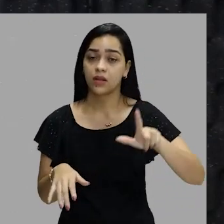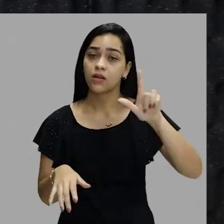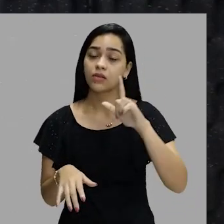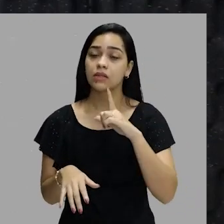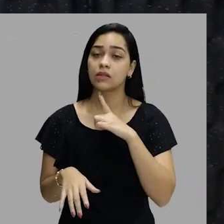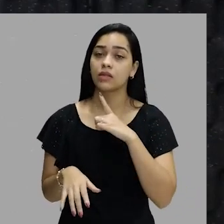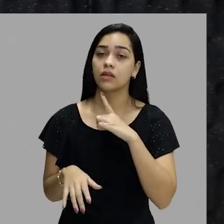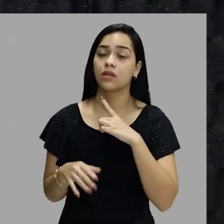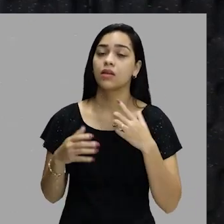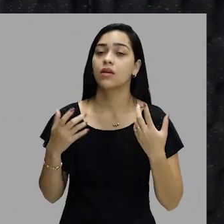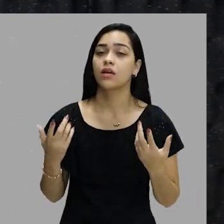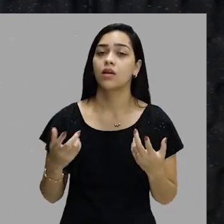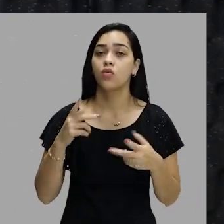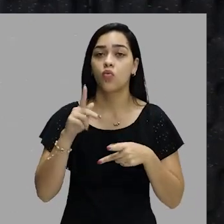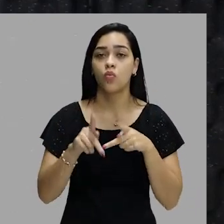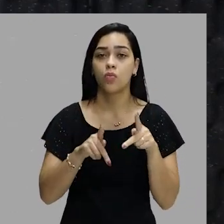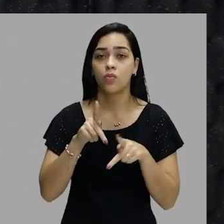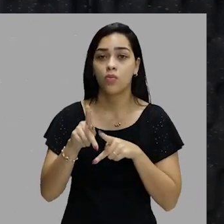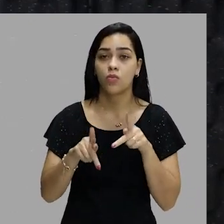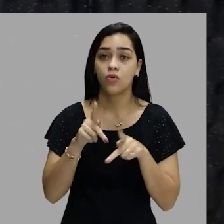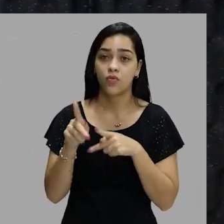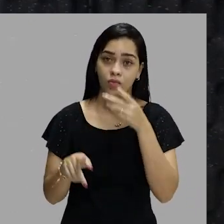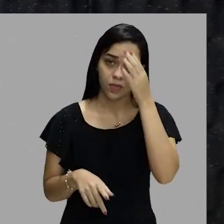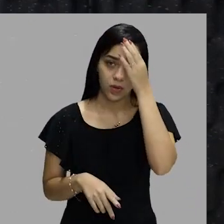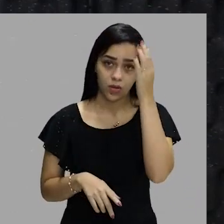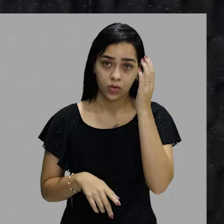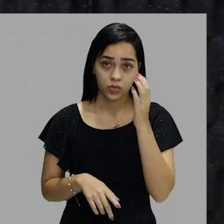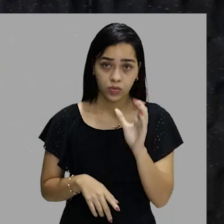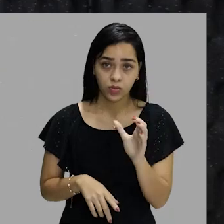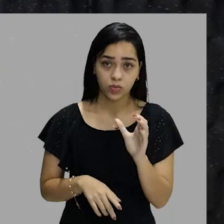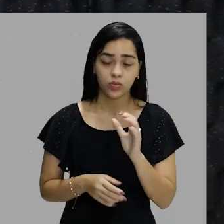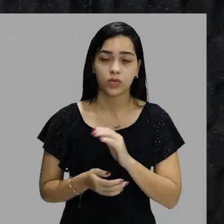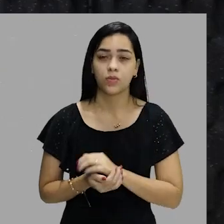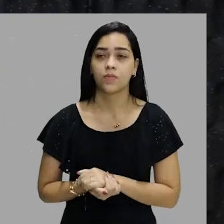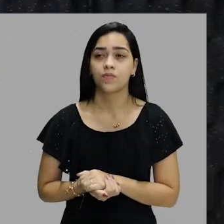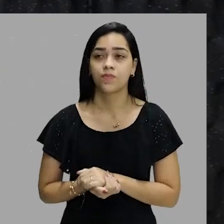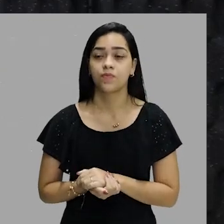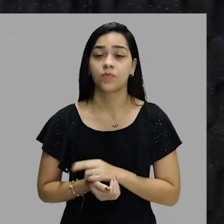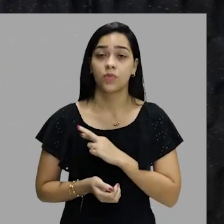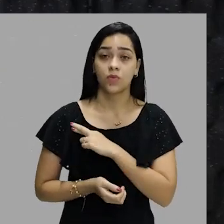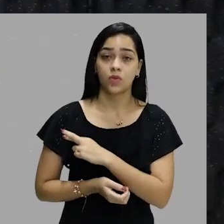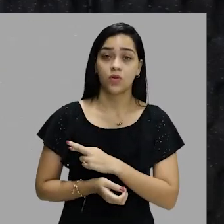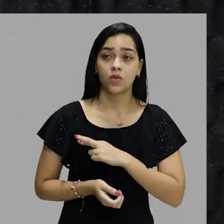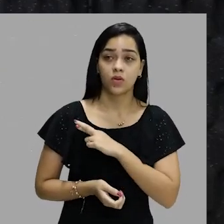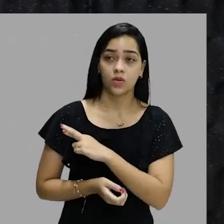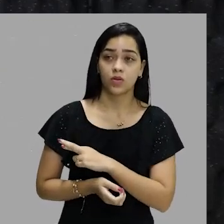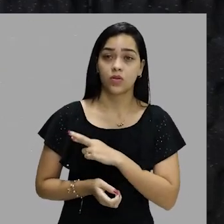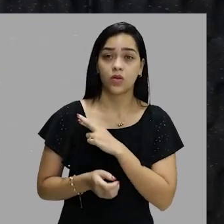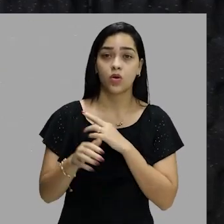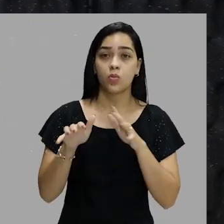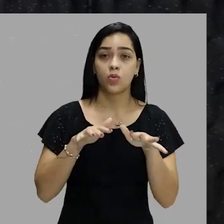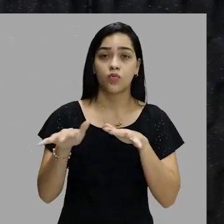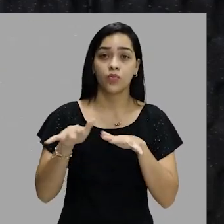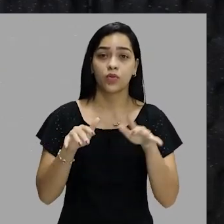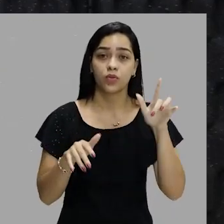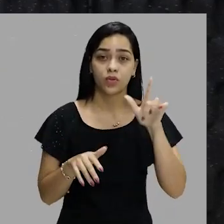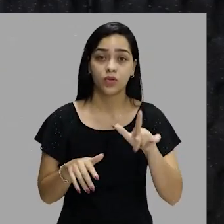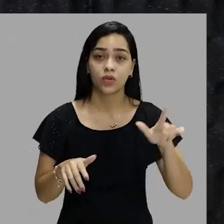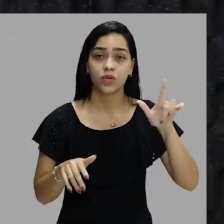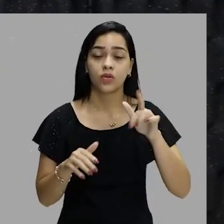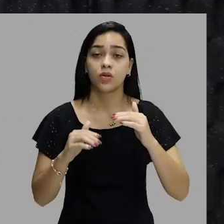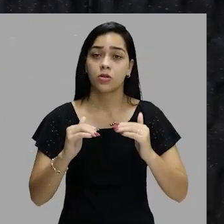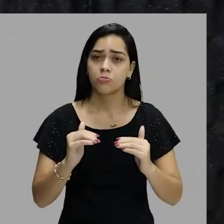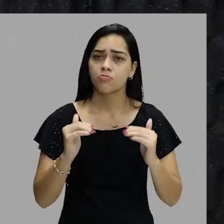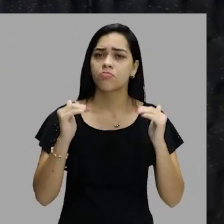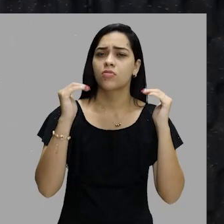traz o povo para a cultura, certo? O romantismo é um movimento literário que exalta